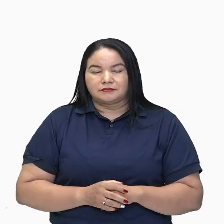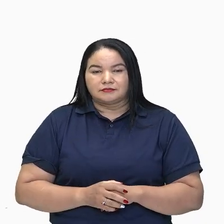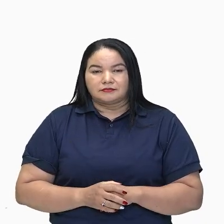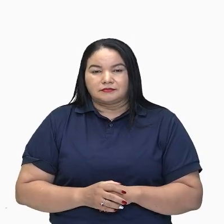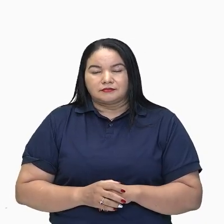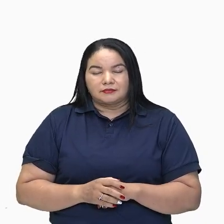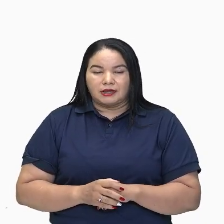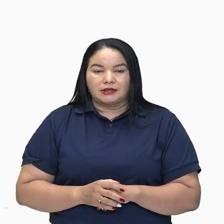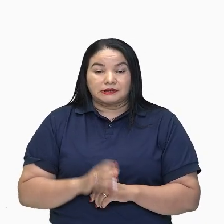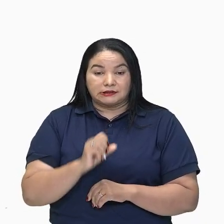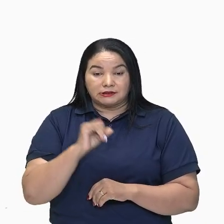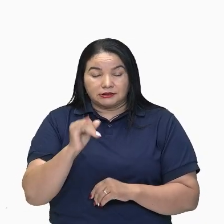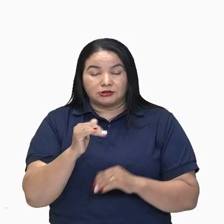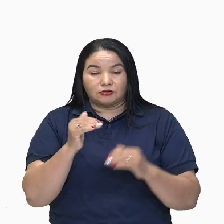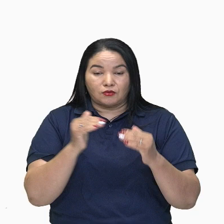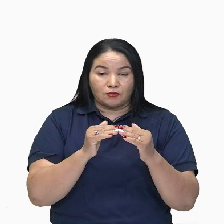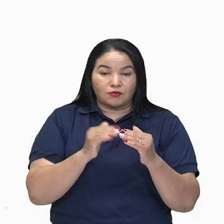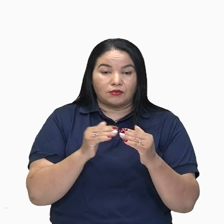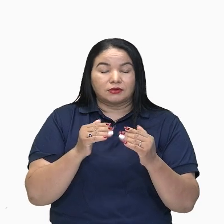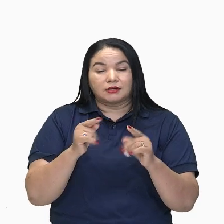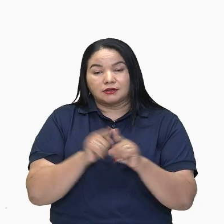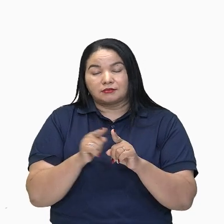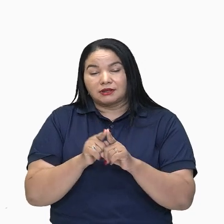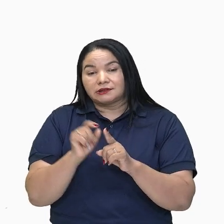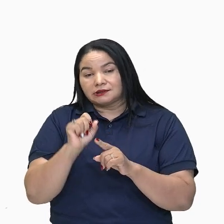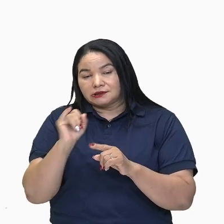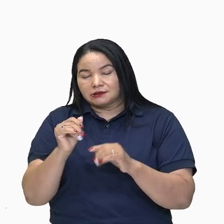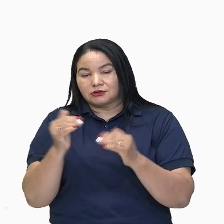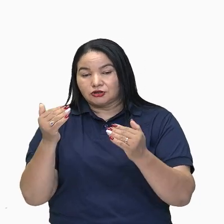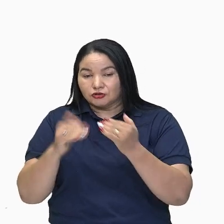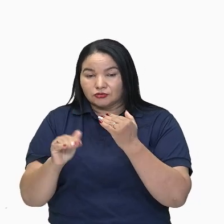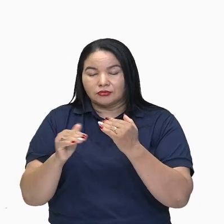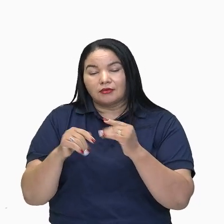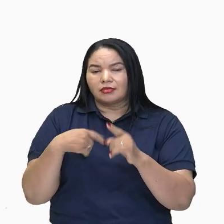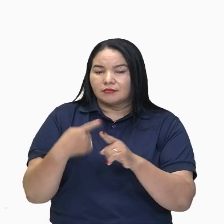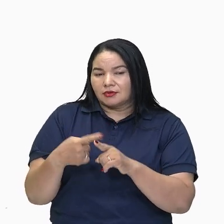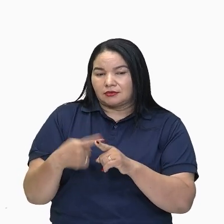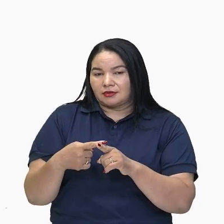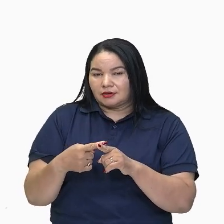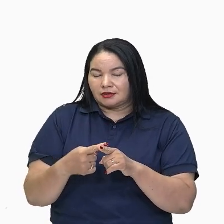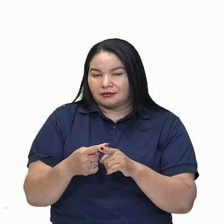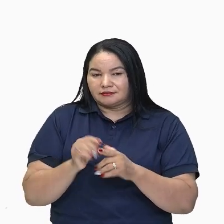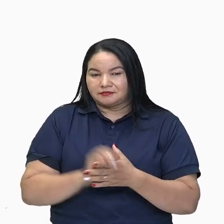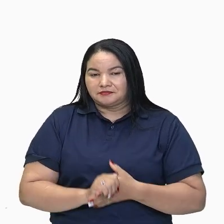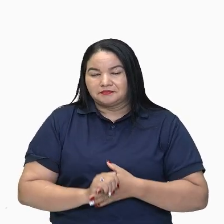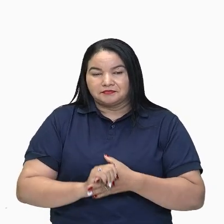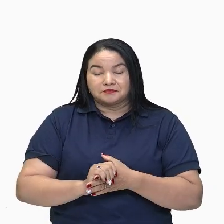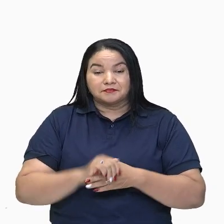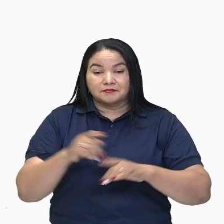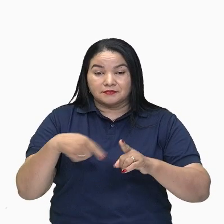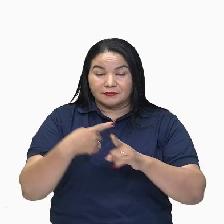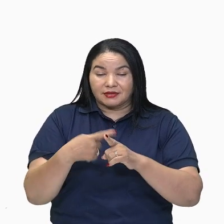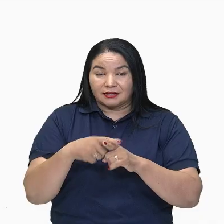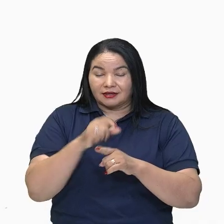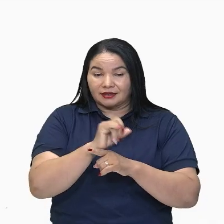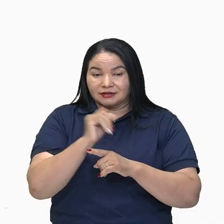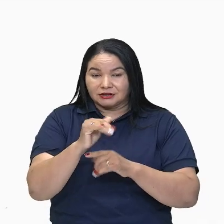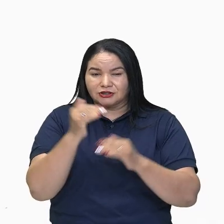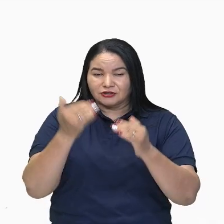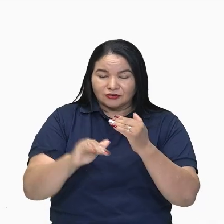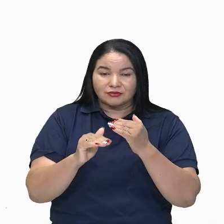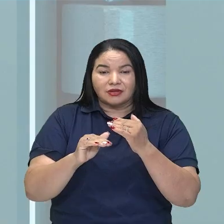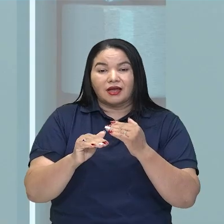não concorda? Então, observe que, ao passo de concordar ou discordar e refletir sobre o